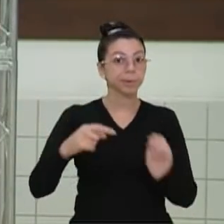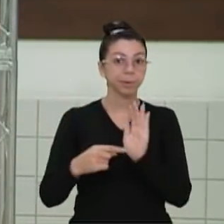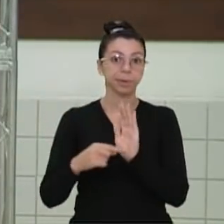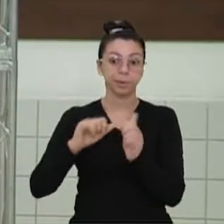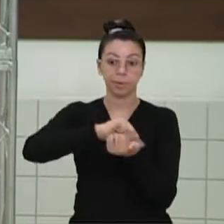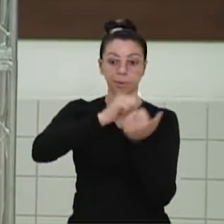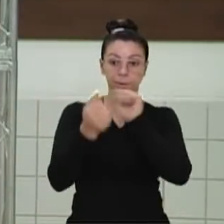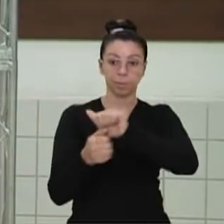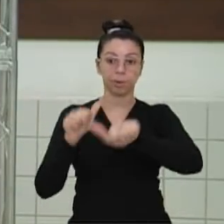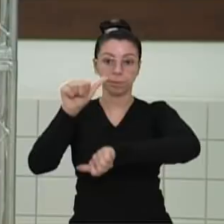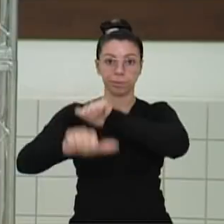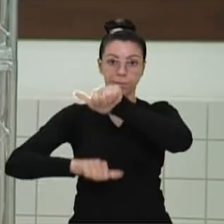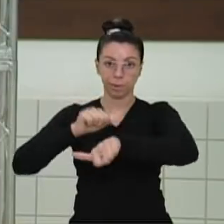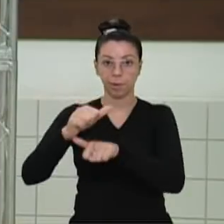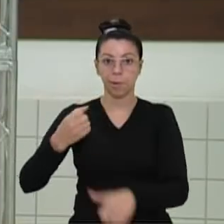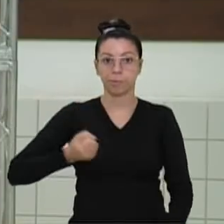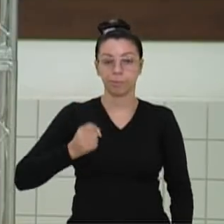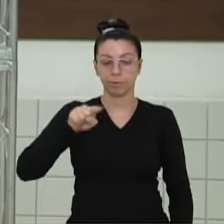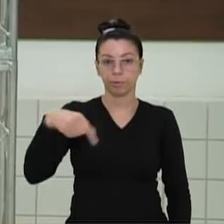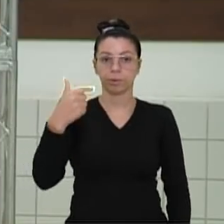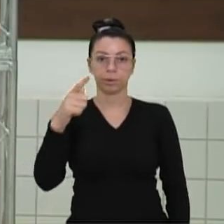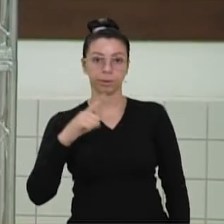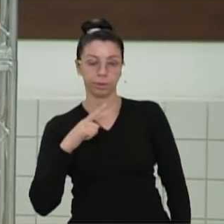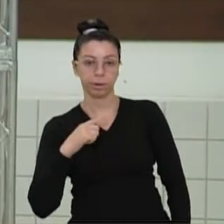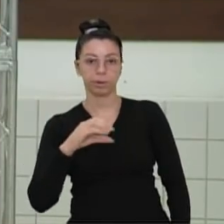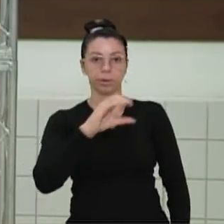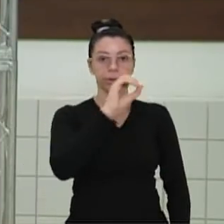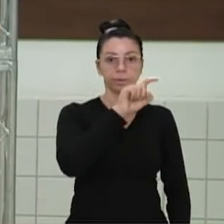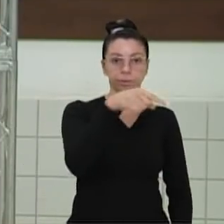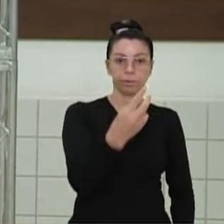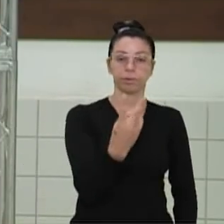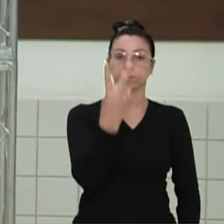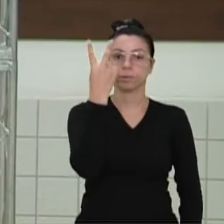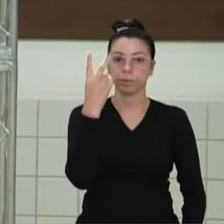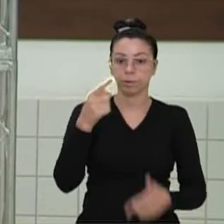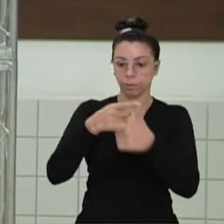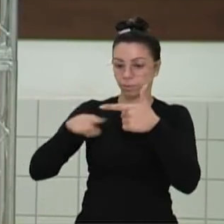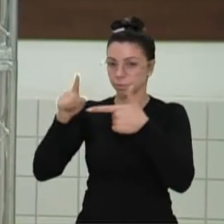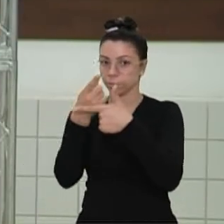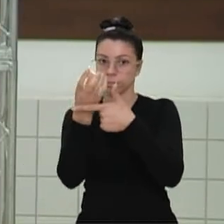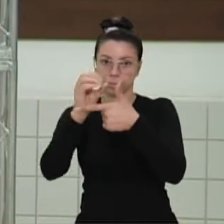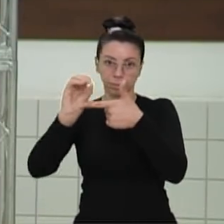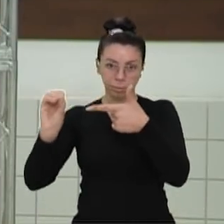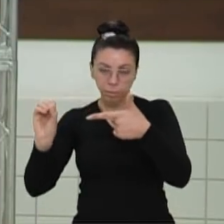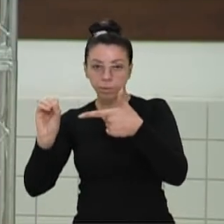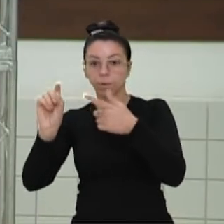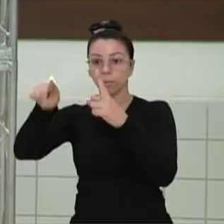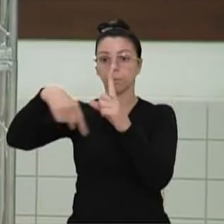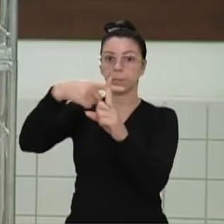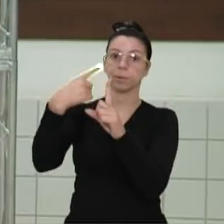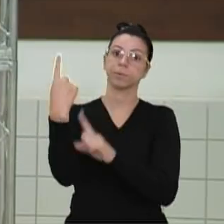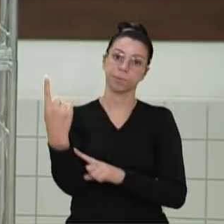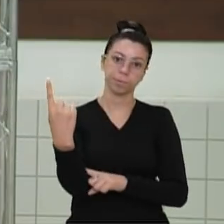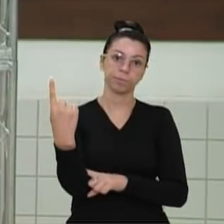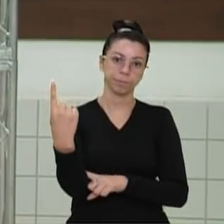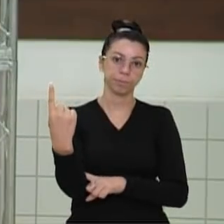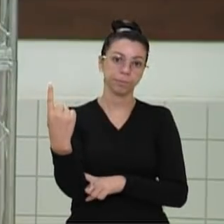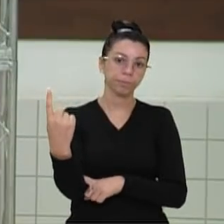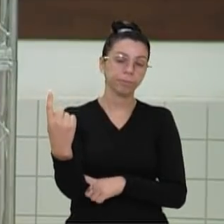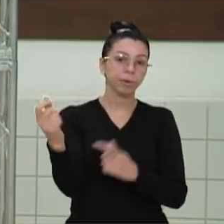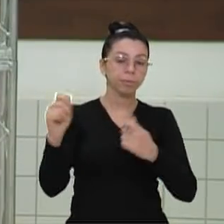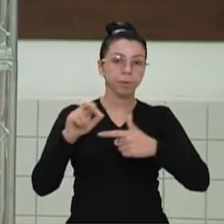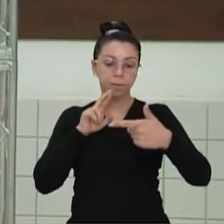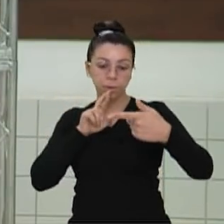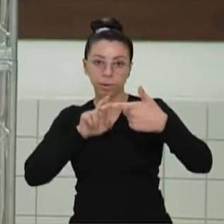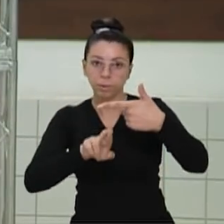decimal. Então, aí eu pego 0,2, divido por 100, né? E eu vou somar 1. E aí eu tenho